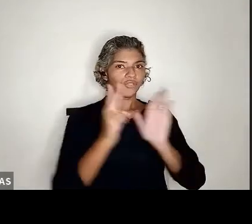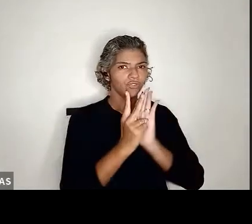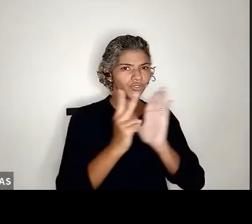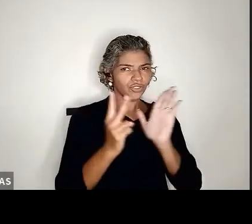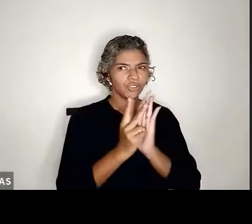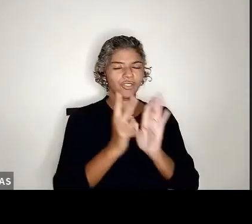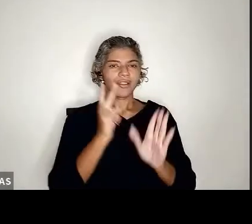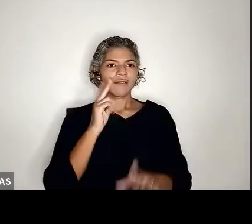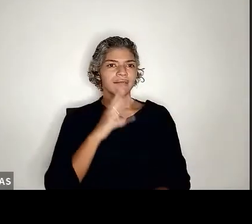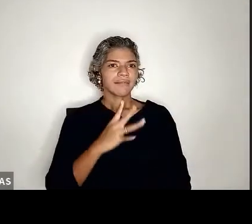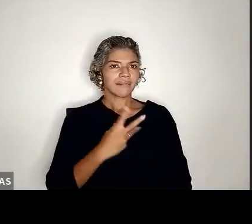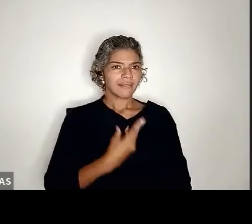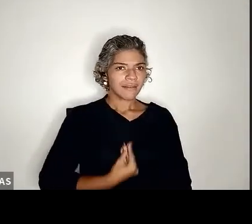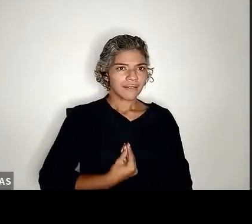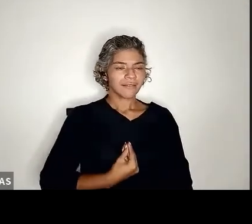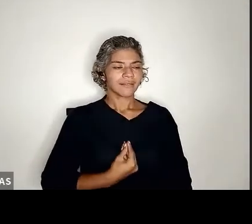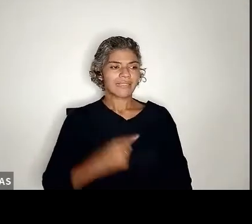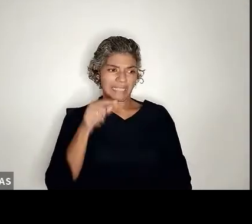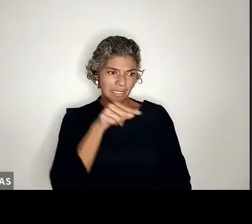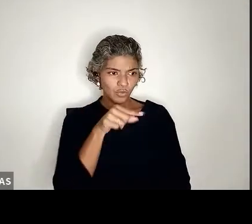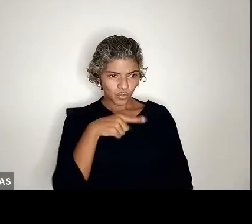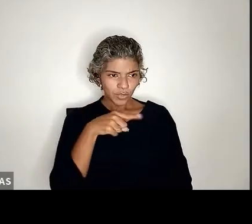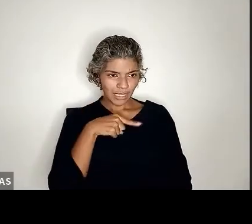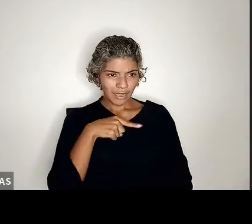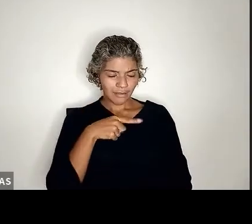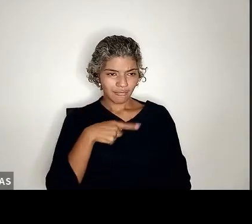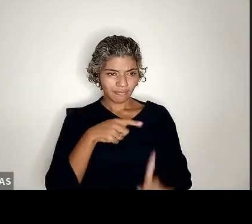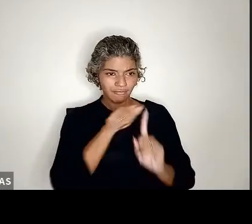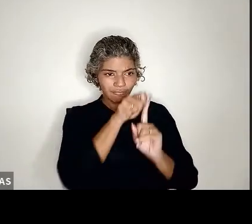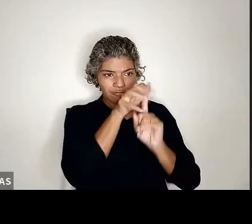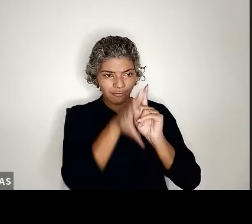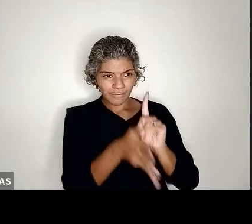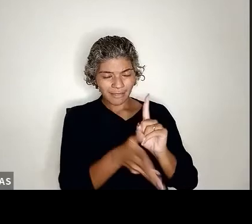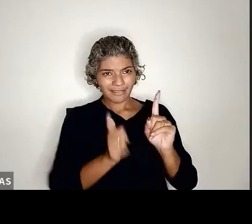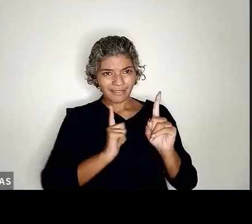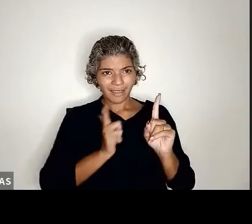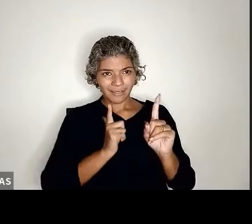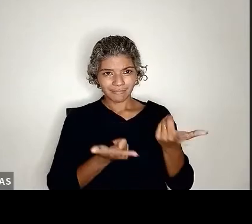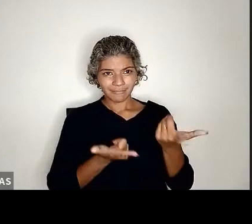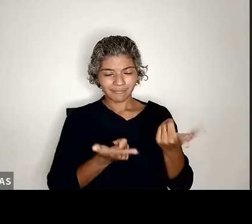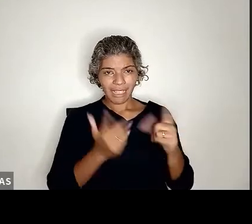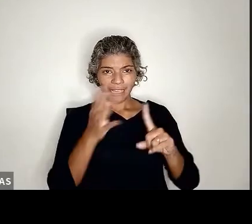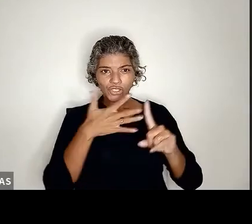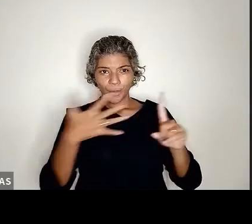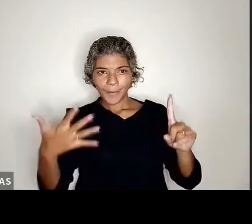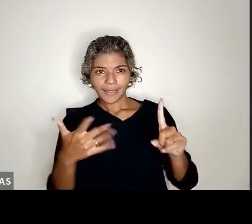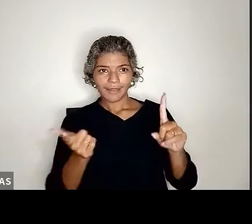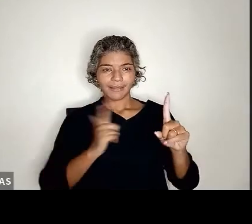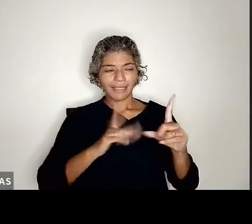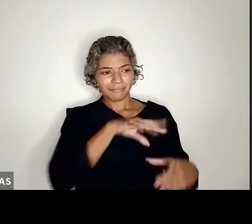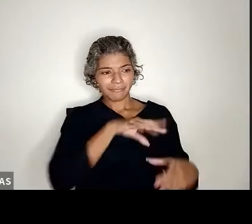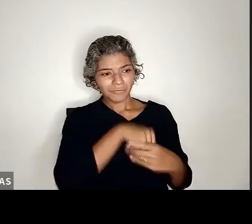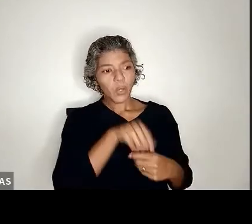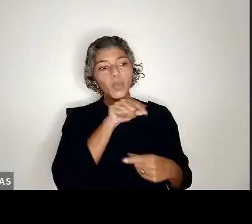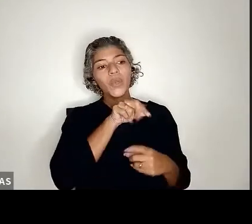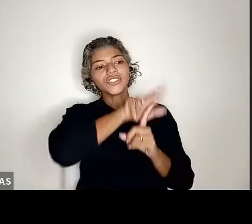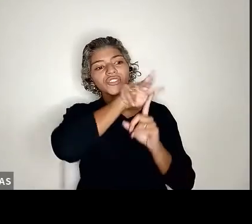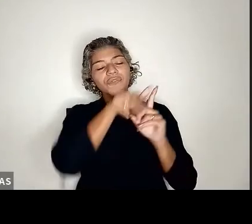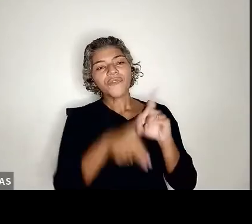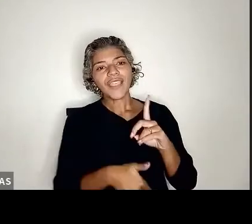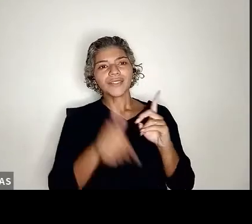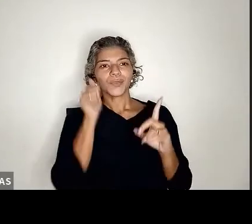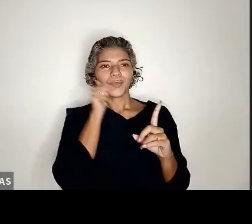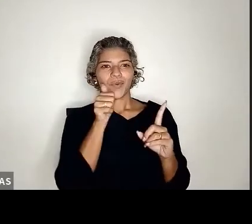Isso está dando conta, né, da comunidade LGBT, está dando conta da diversidade do que é ser mulher num país violento como o